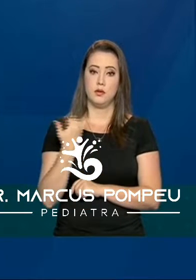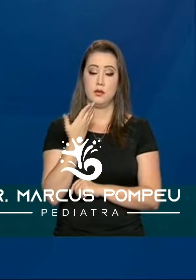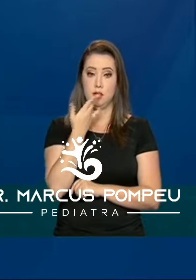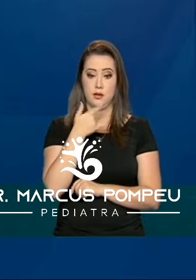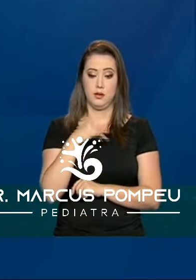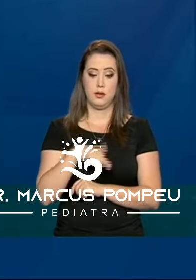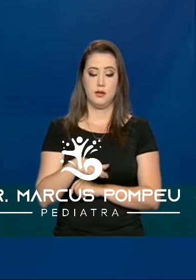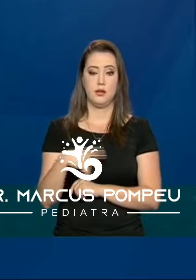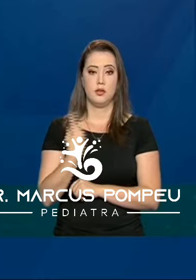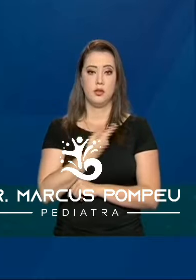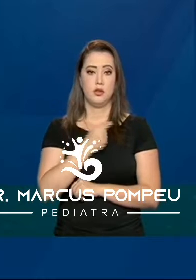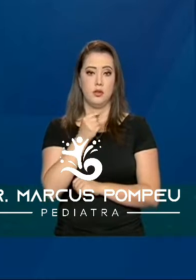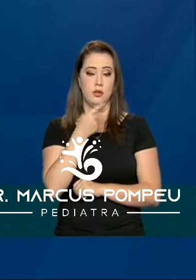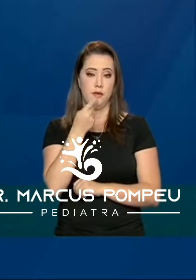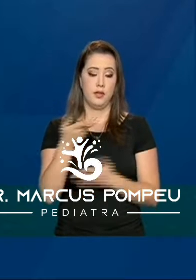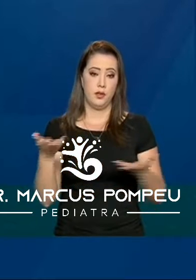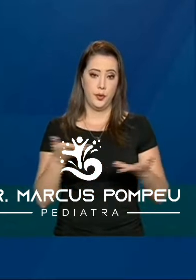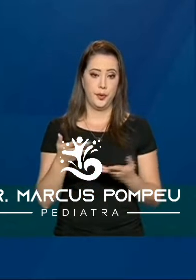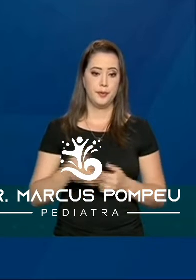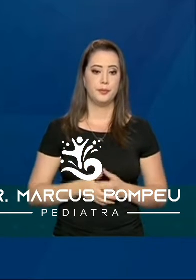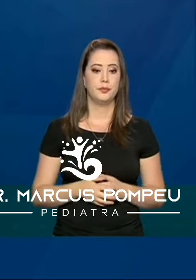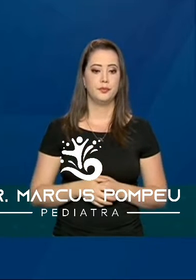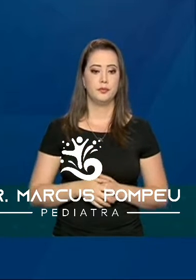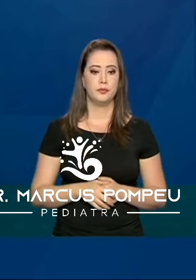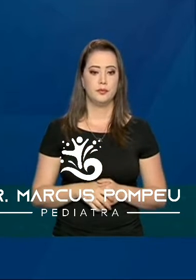está falando aqui hoje.